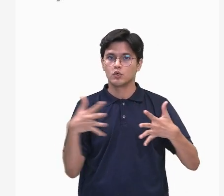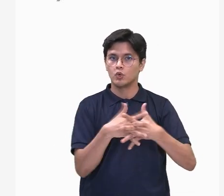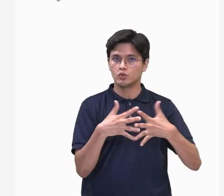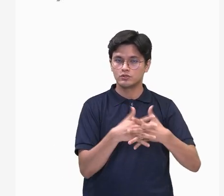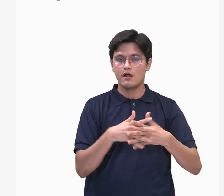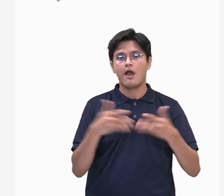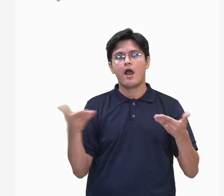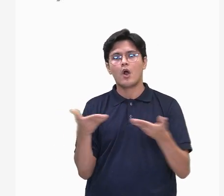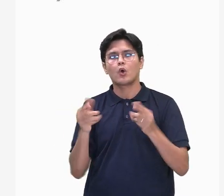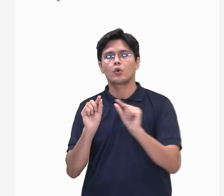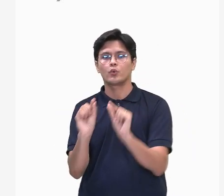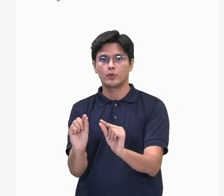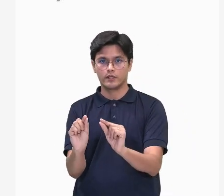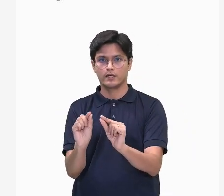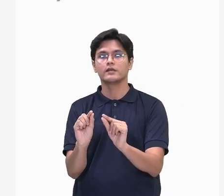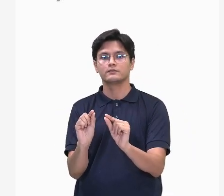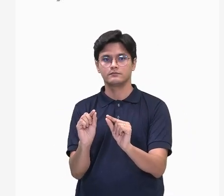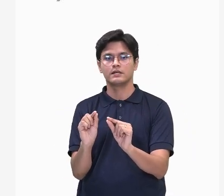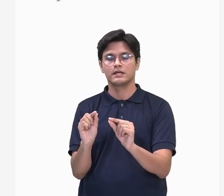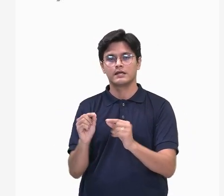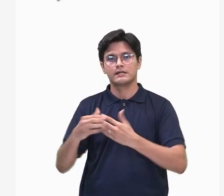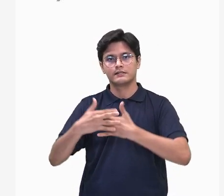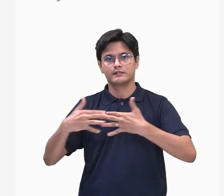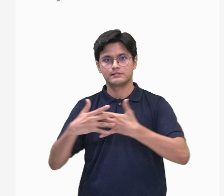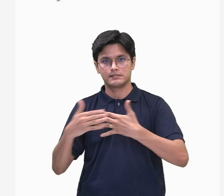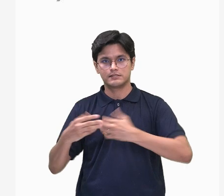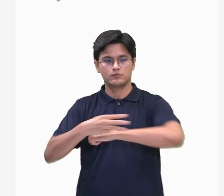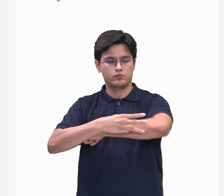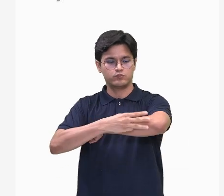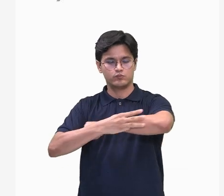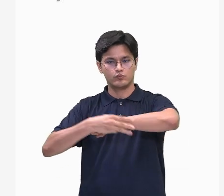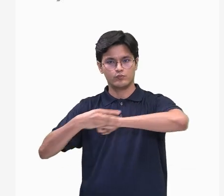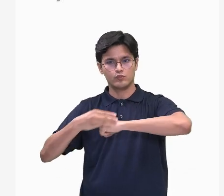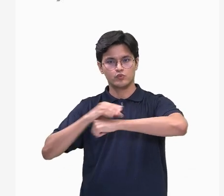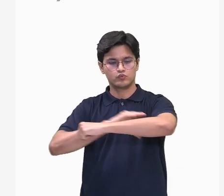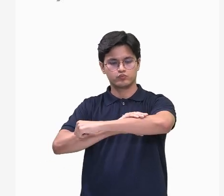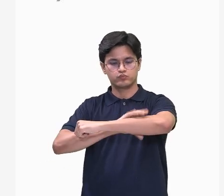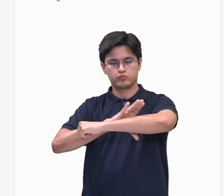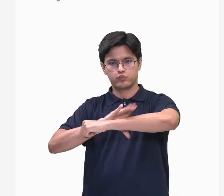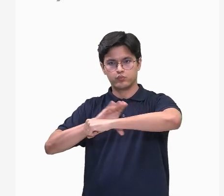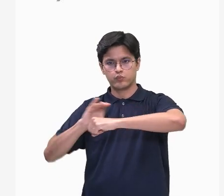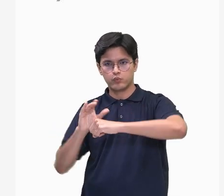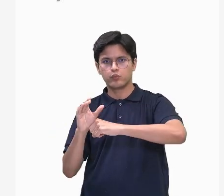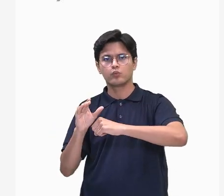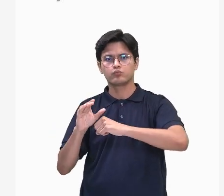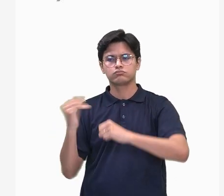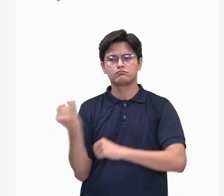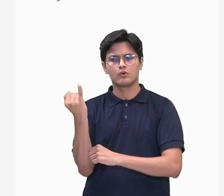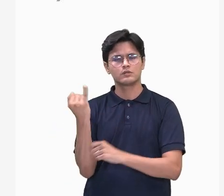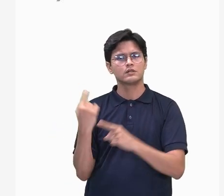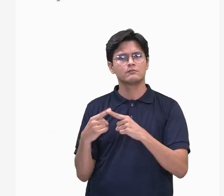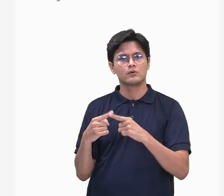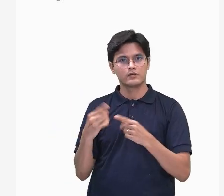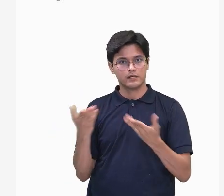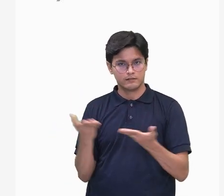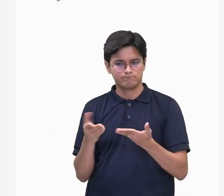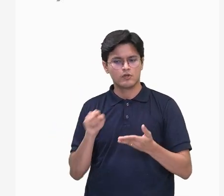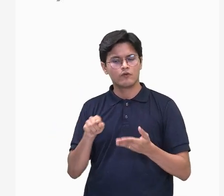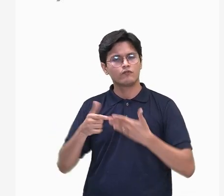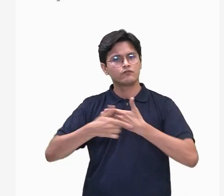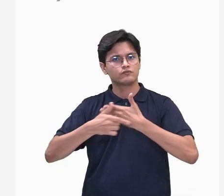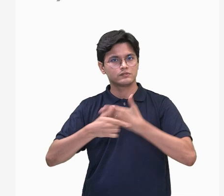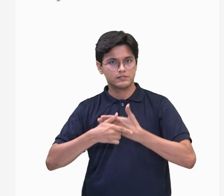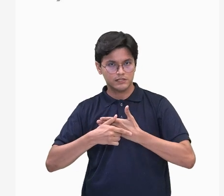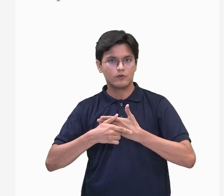do tecido muscular no nosso organismo, né? Ele tem aí como função permitir movimentos,